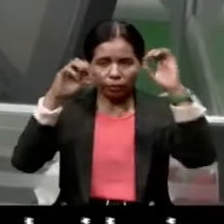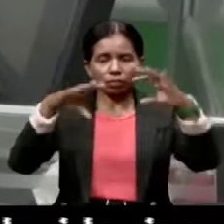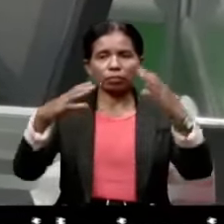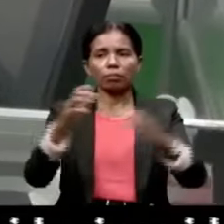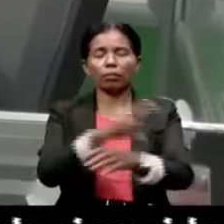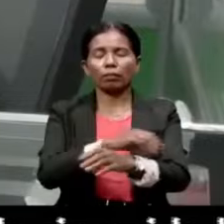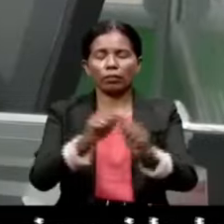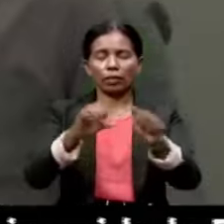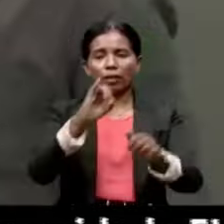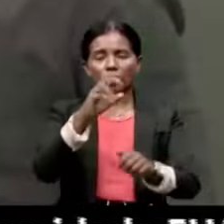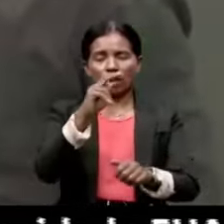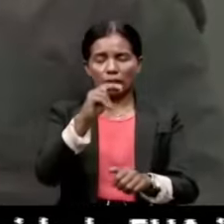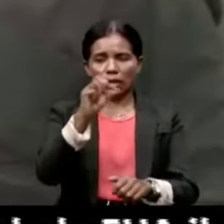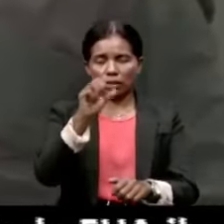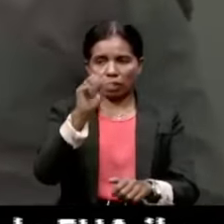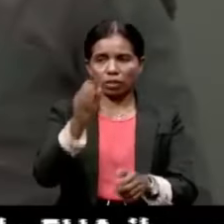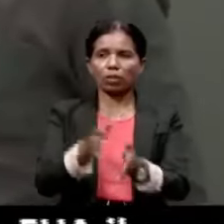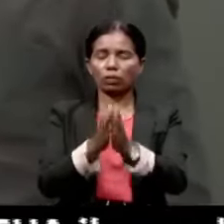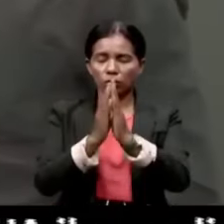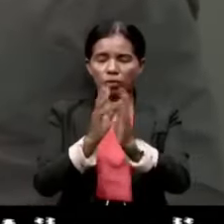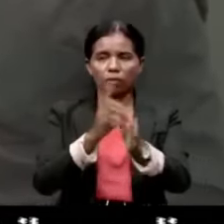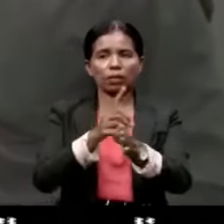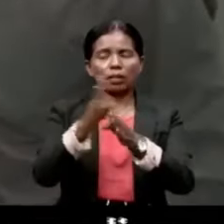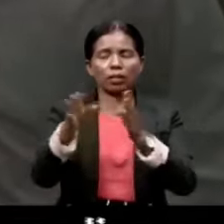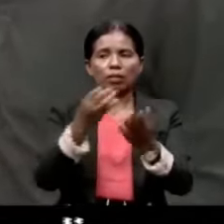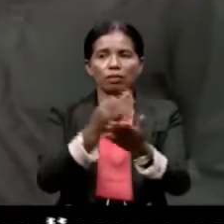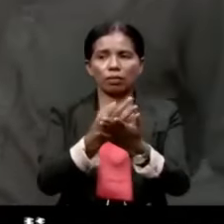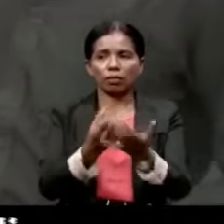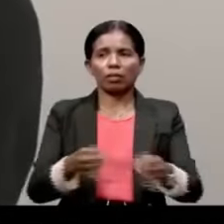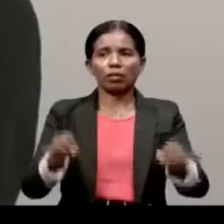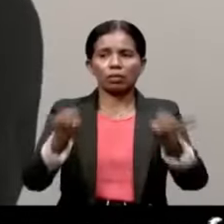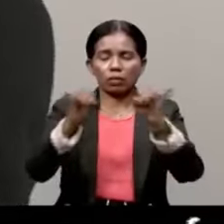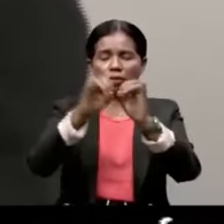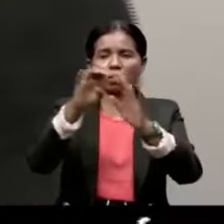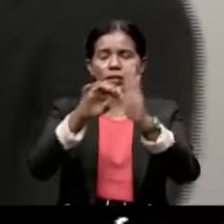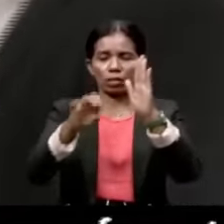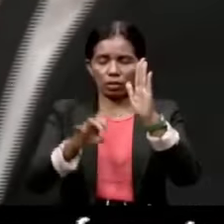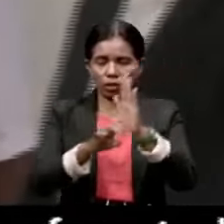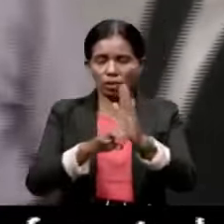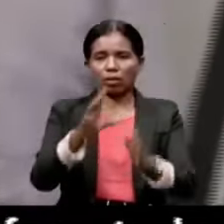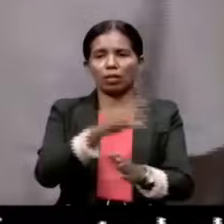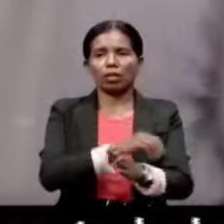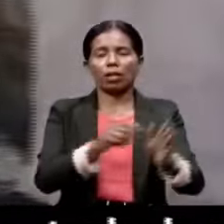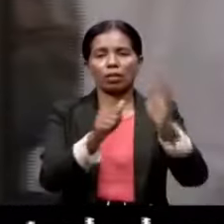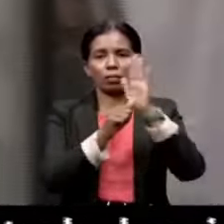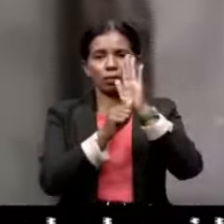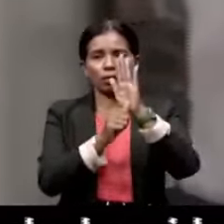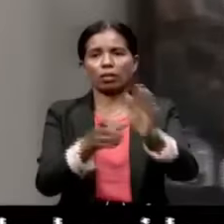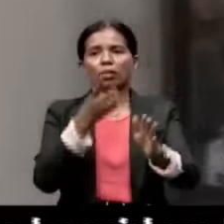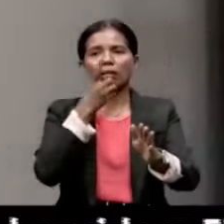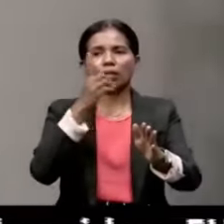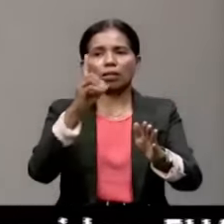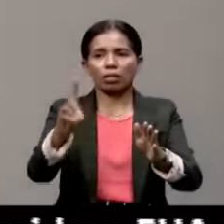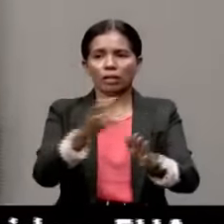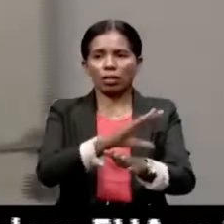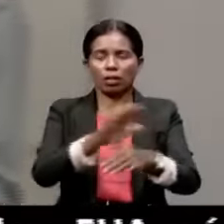Administração, INSS, russo para a Direção de Finanças, cada instituição no Estado no privado, ato apresenta a declaração de salário